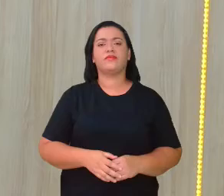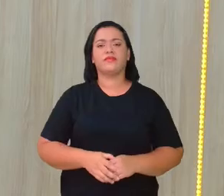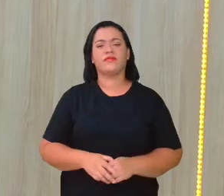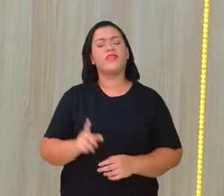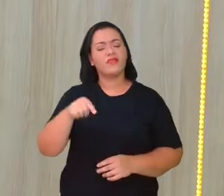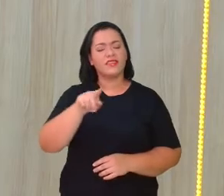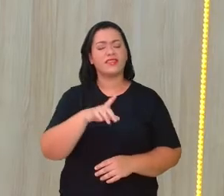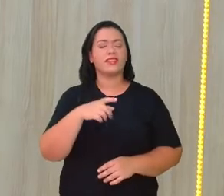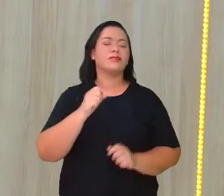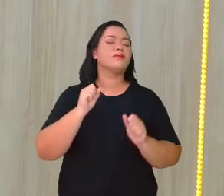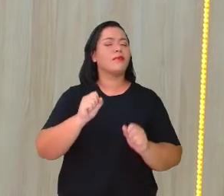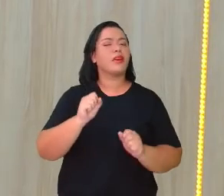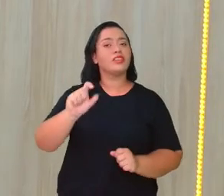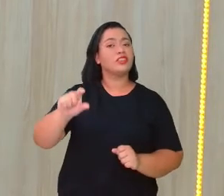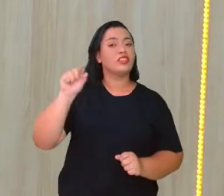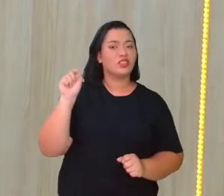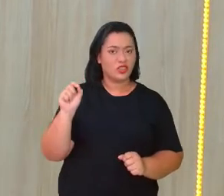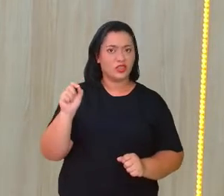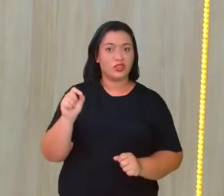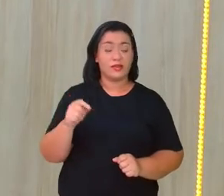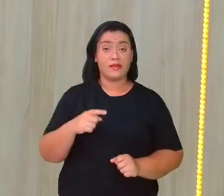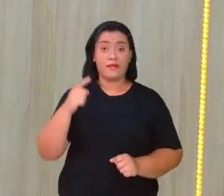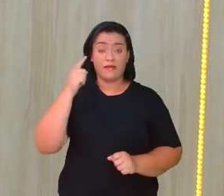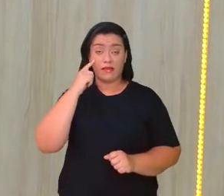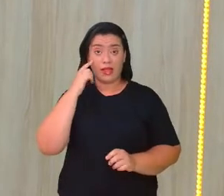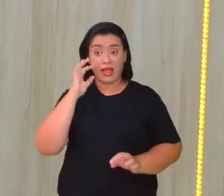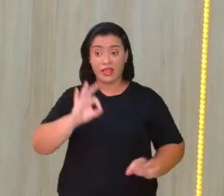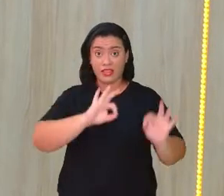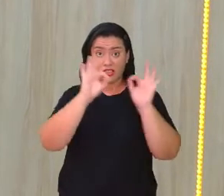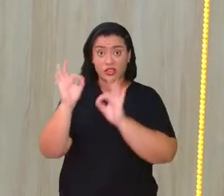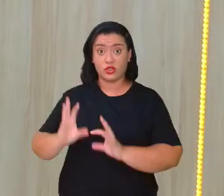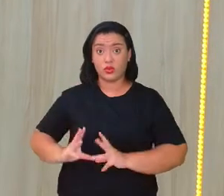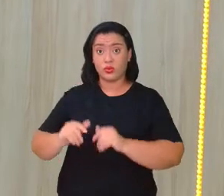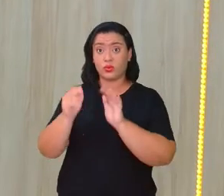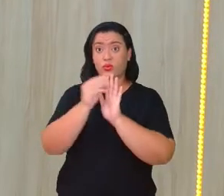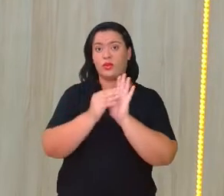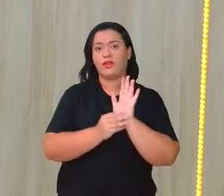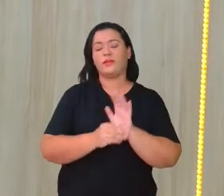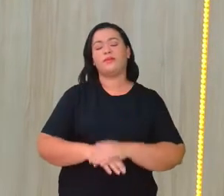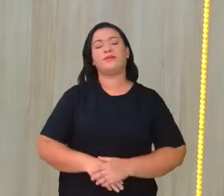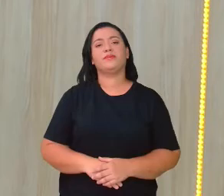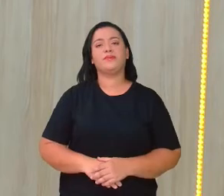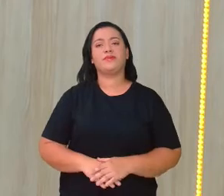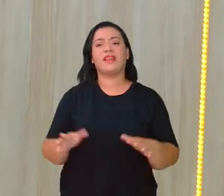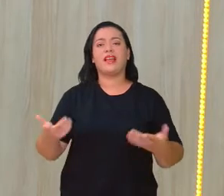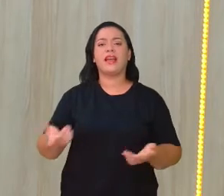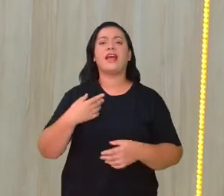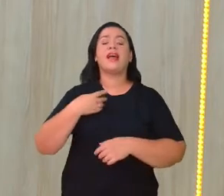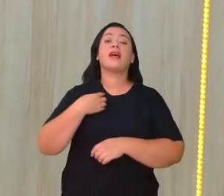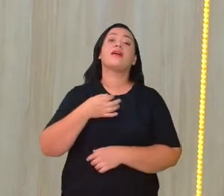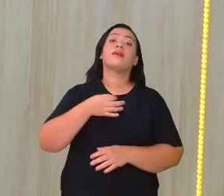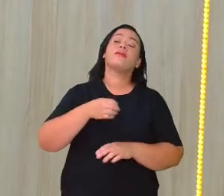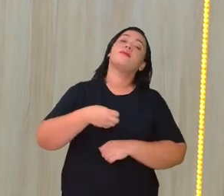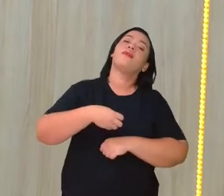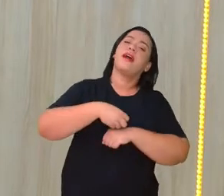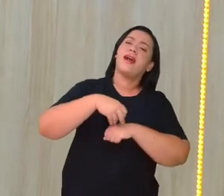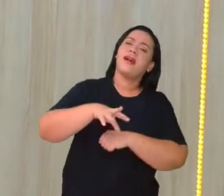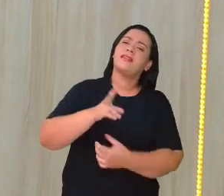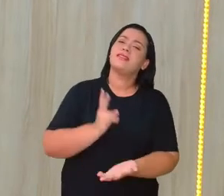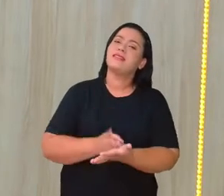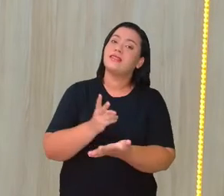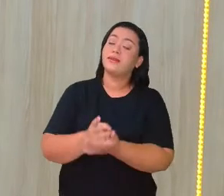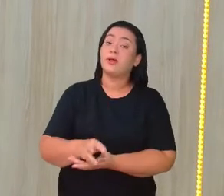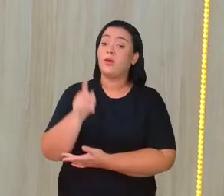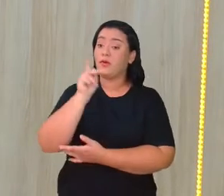essa opção de ver todo o conteúdo, tá? Então, nossos recados de sempre. Professora Dini já fez